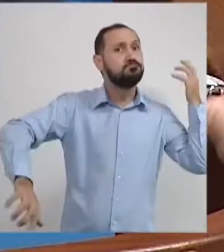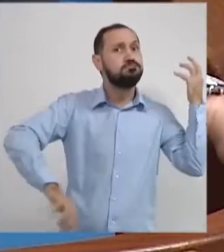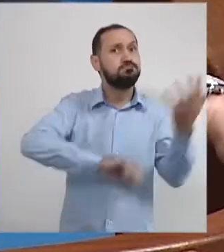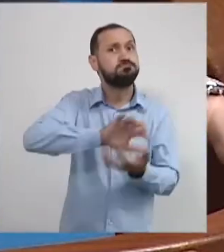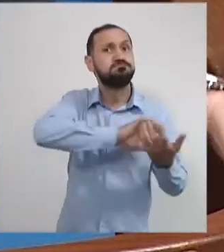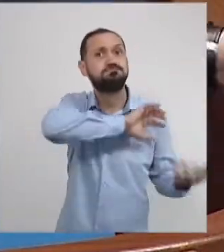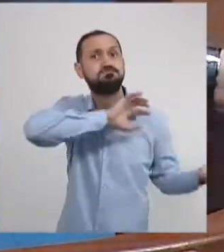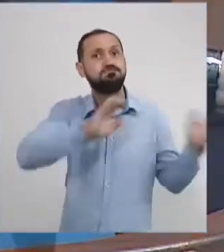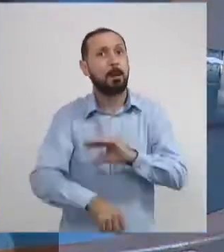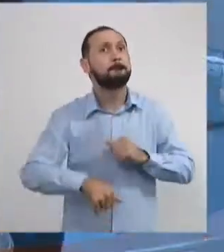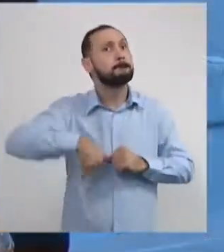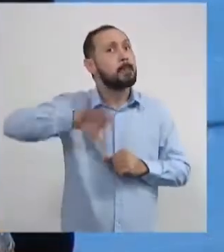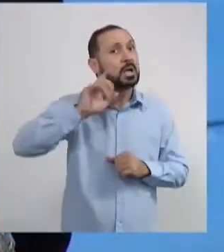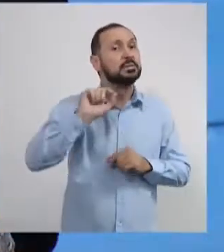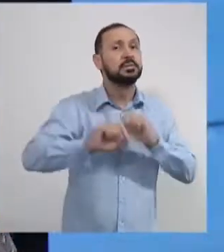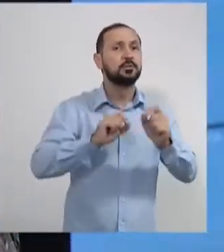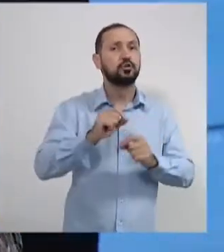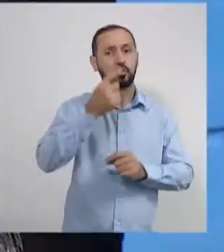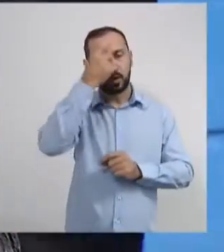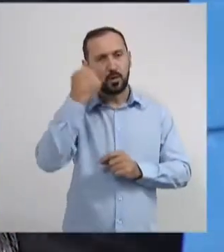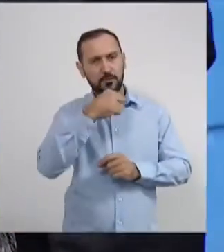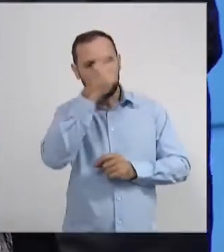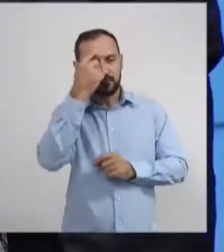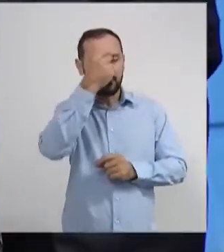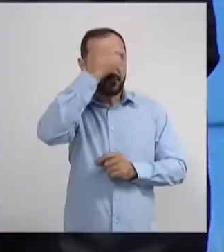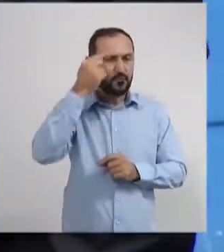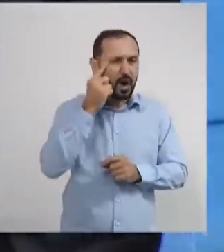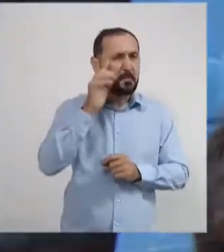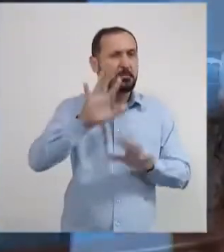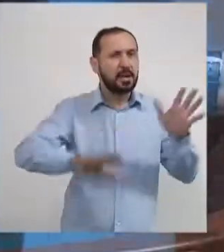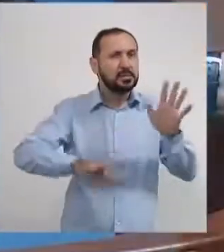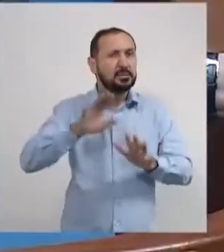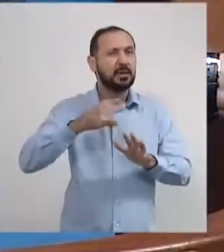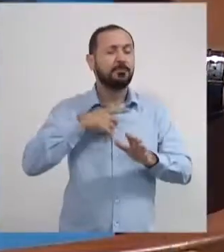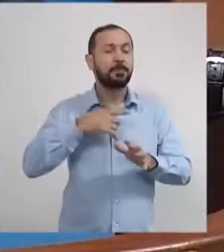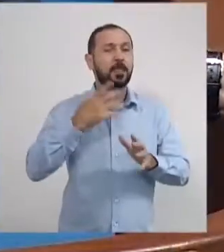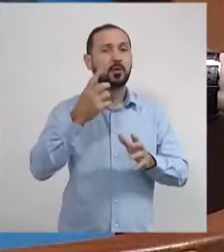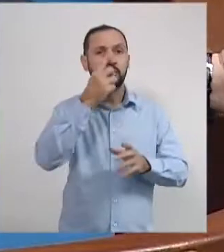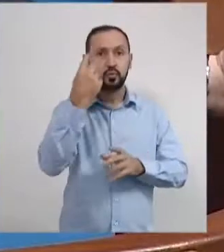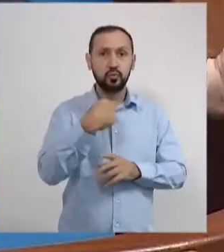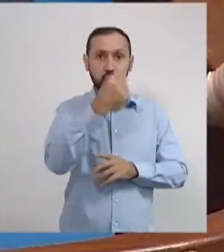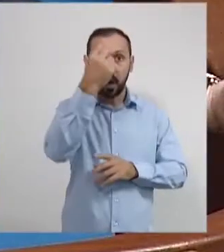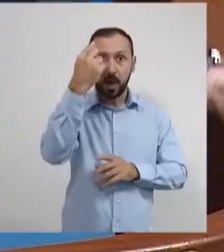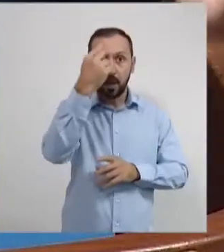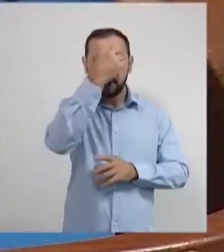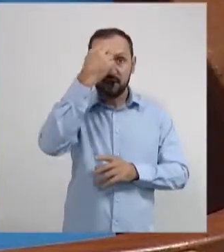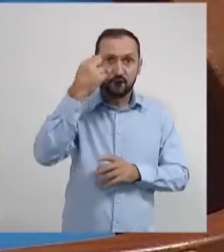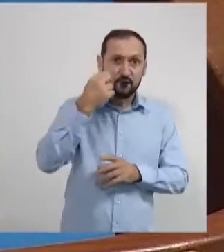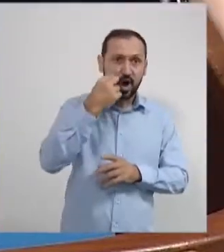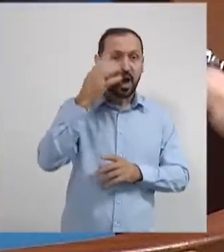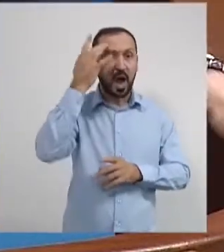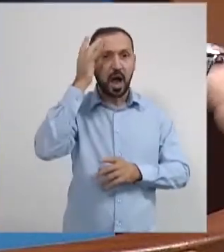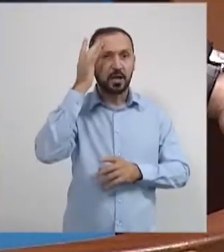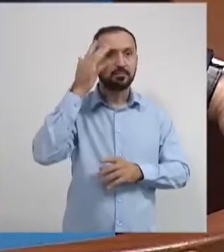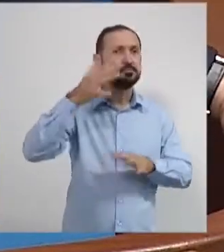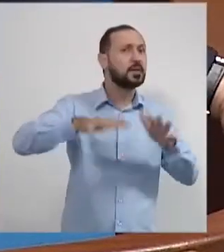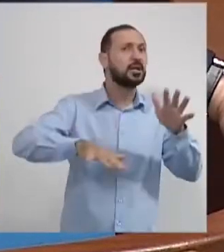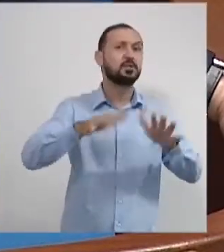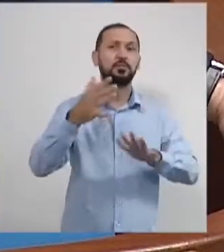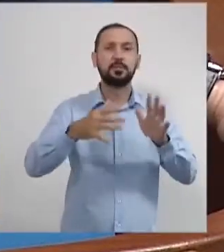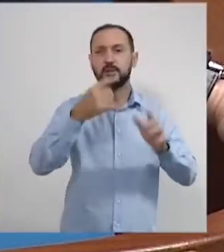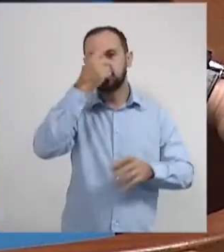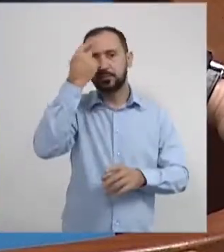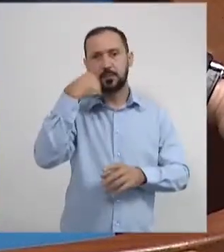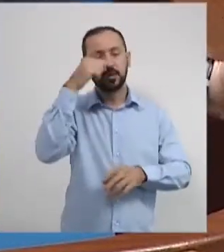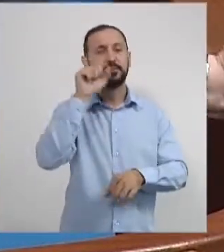que nós tivemos lá. Então, ao invés de 1h20, 1h15, 1h30, 1 hora, não é? Que foi assim, eu acho que a média superior a 1